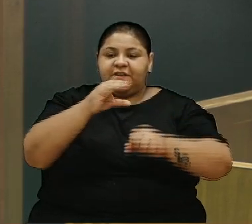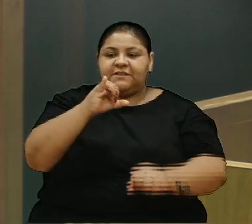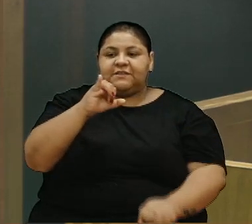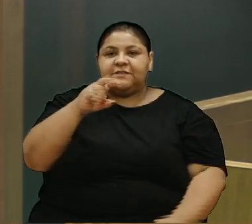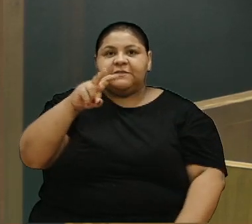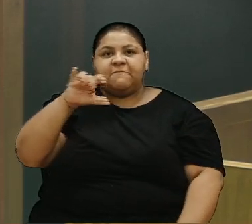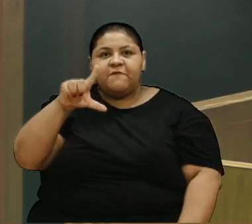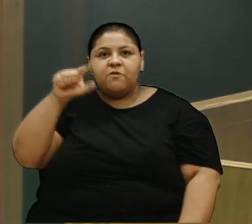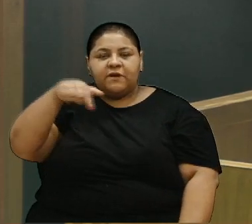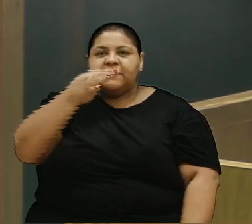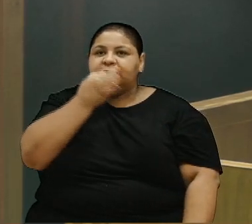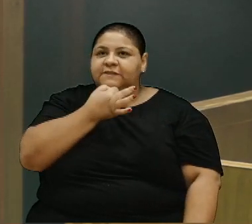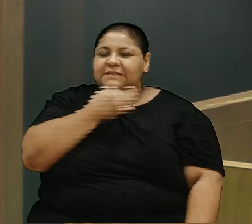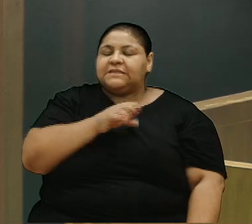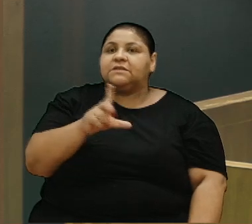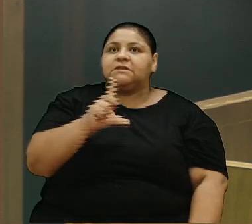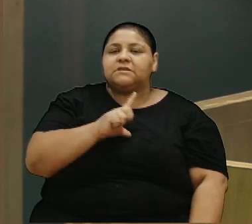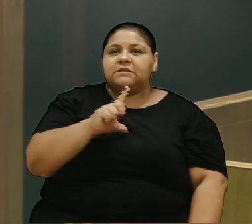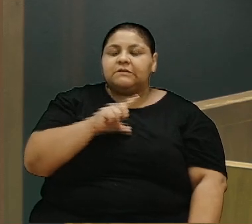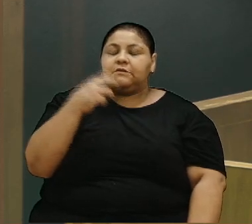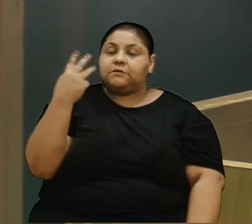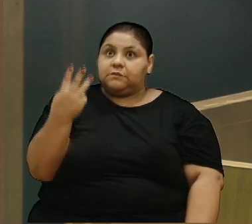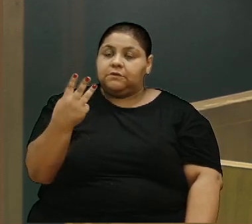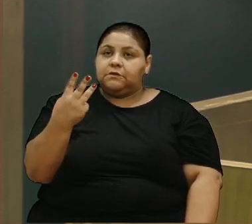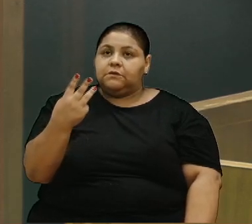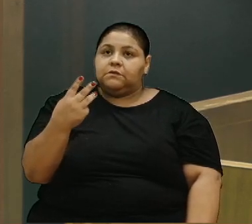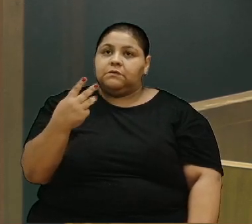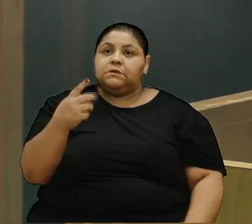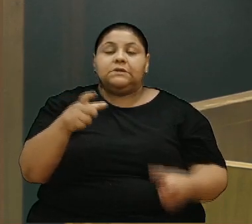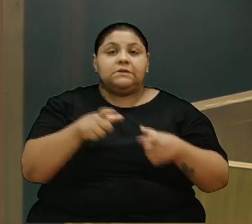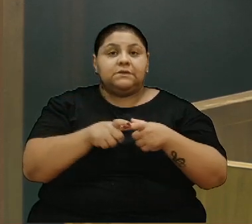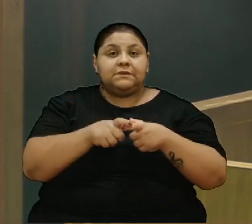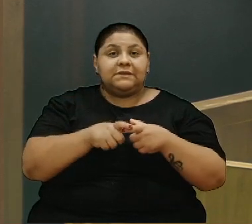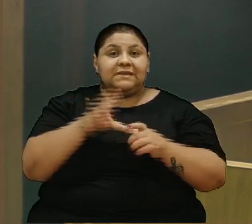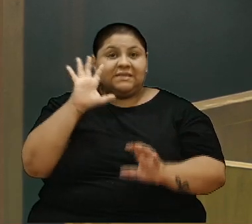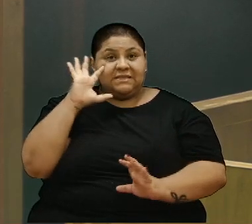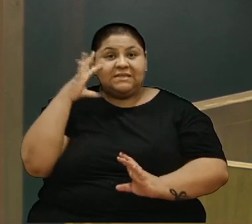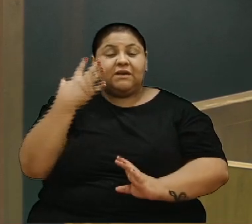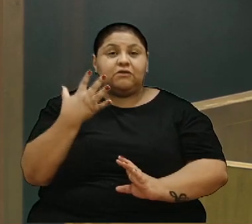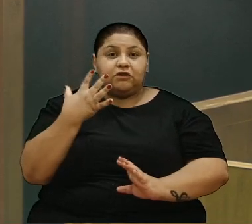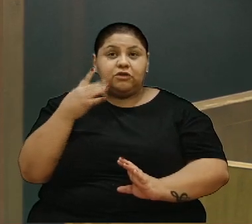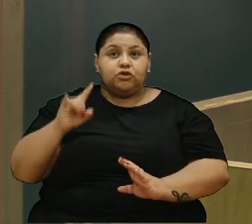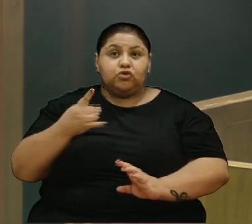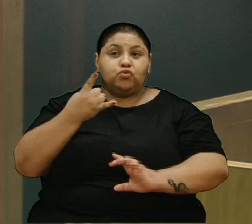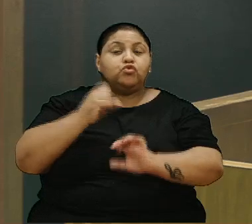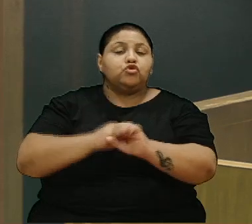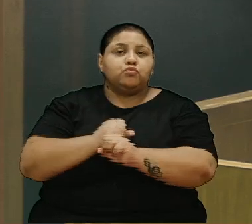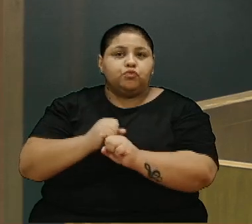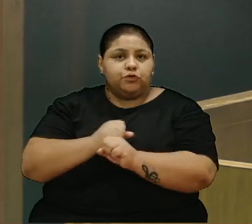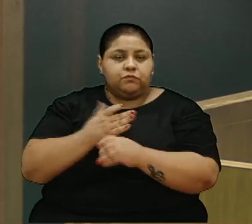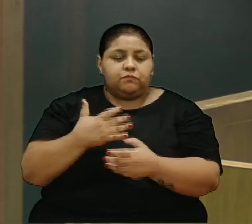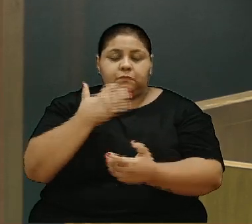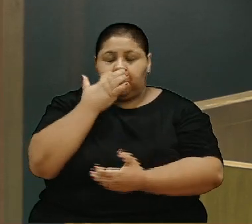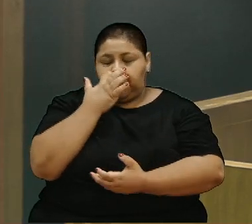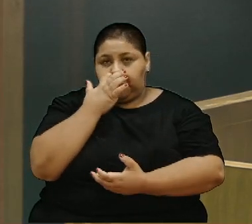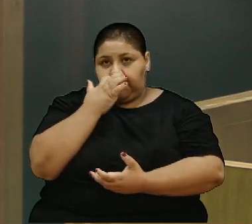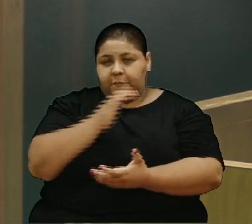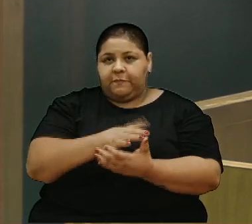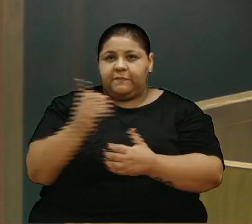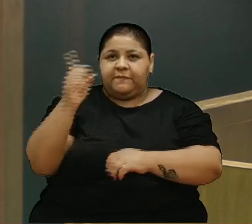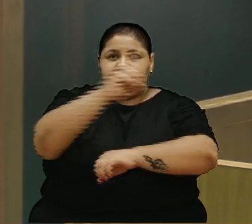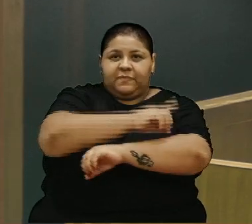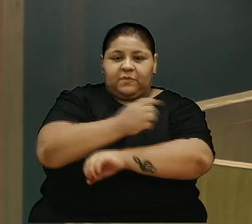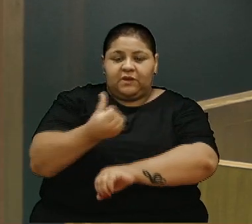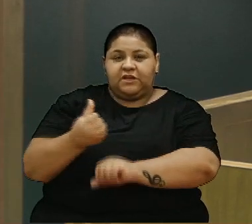Então, nós tivemos 3 grandes episódios que ocorreram no último ano, né? Foi dia 6